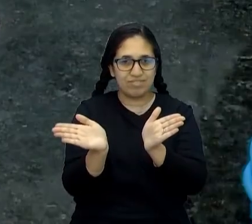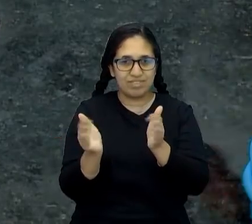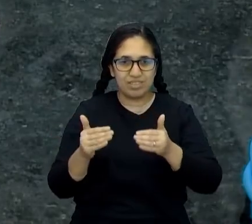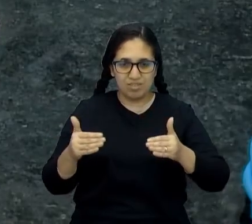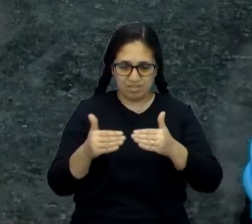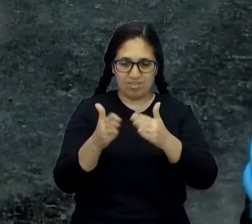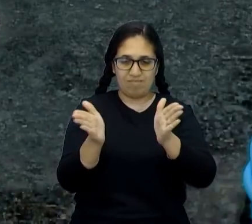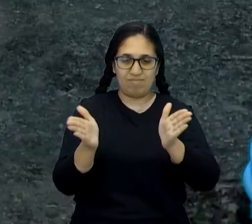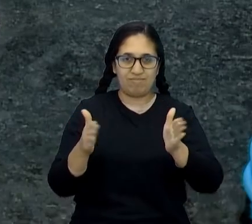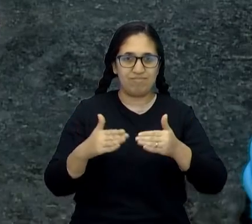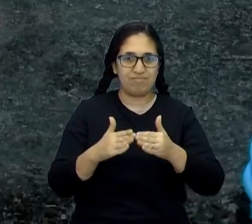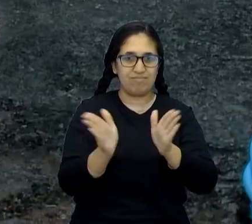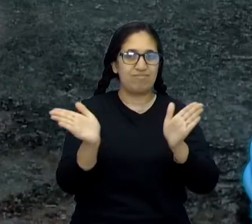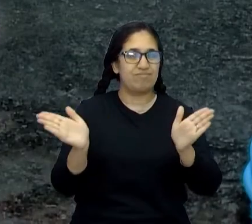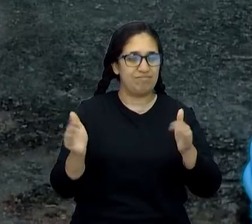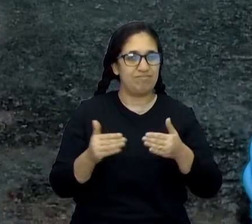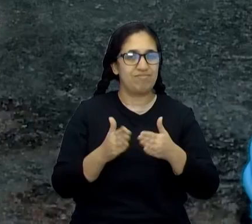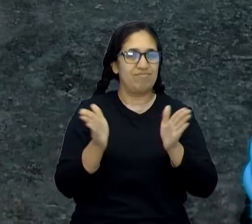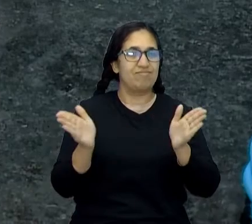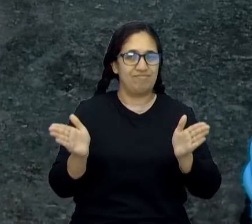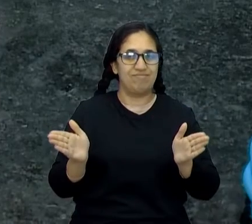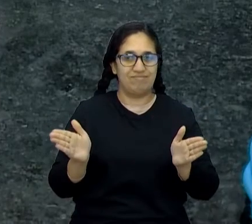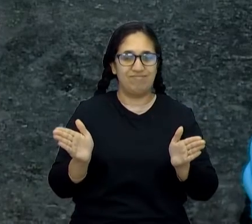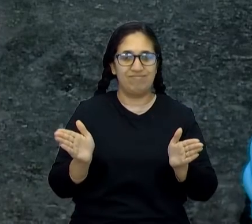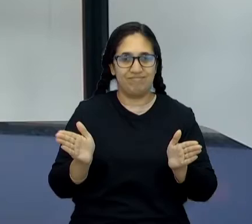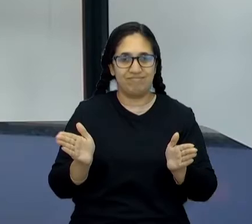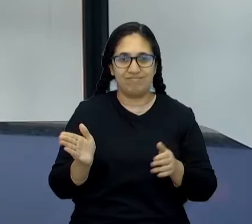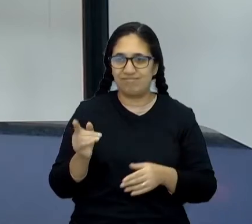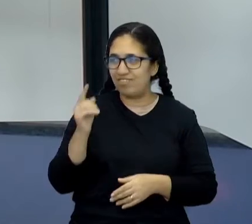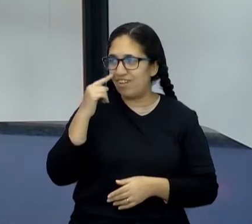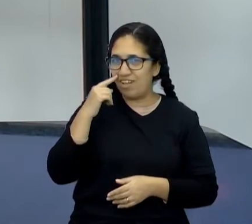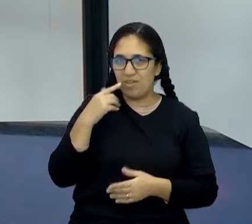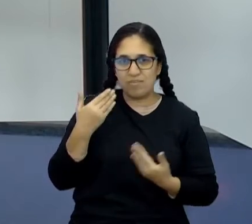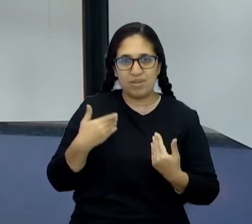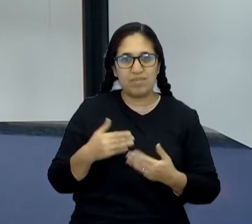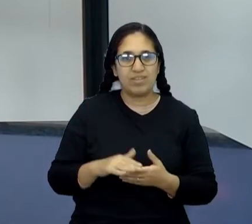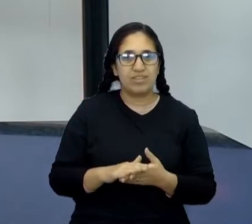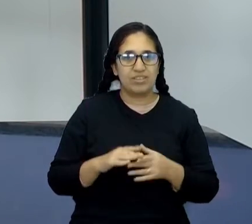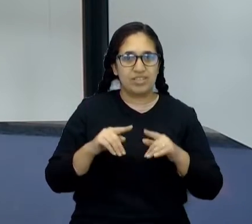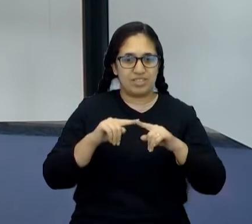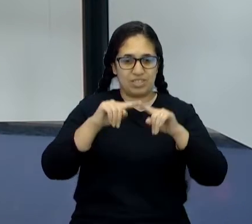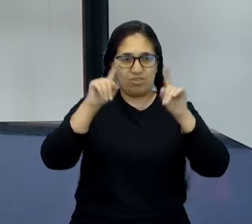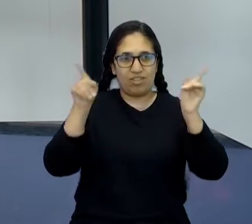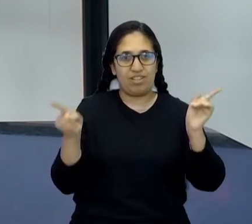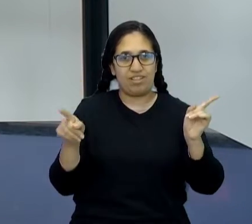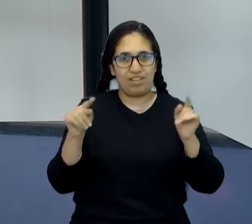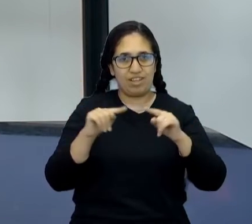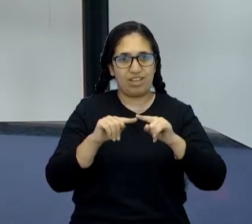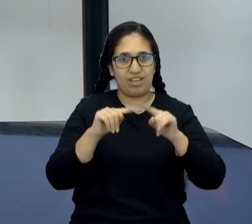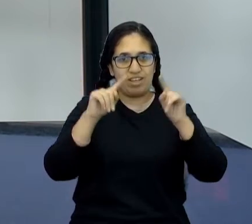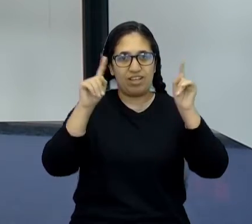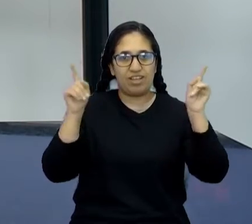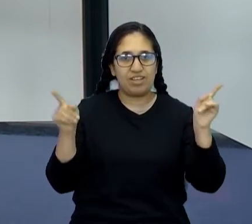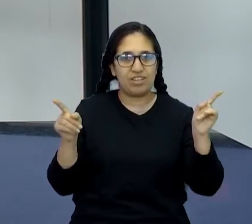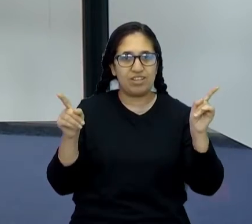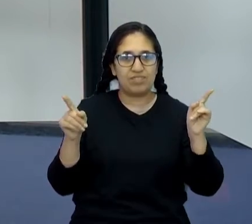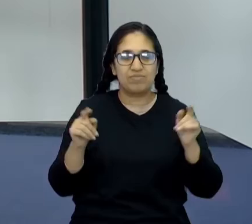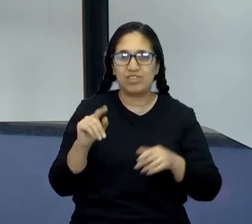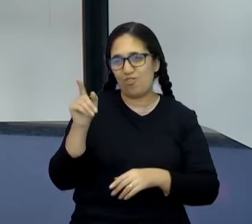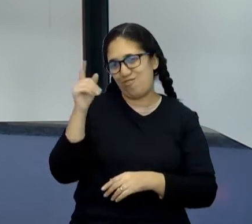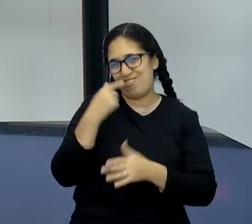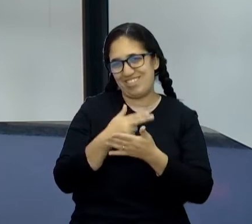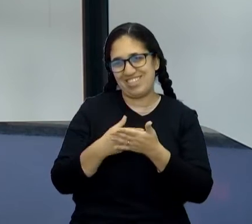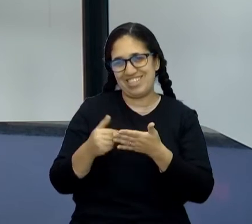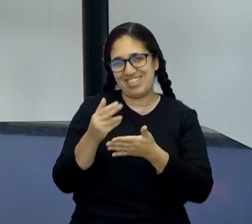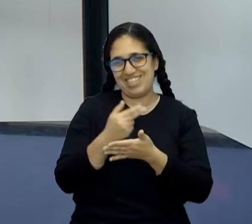eles se encontram, se chocam e afastam, né? Olha aqui a câmera para mim, ó. São linhas, vou olhar, fazer um desenho